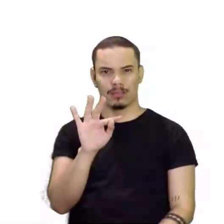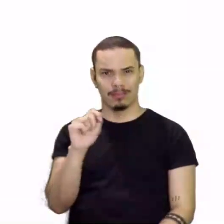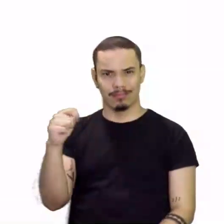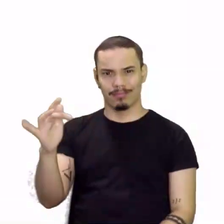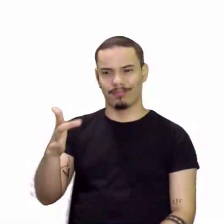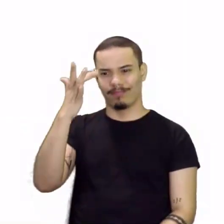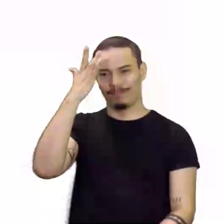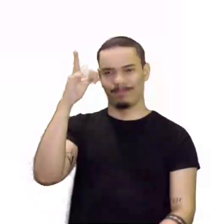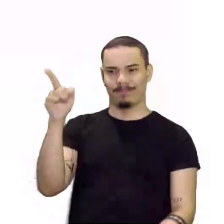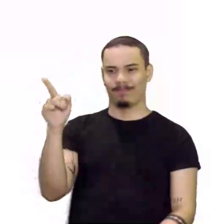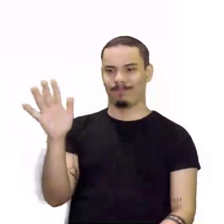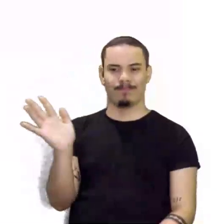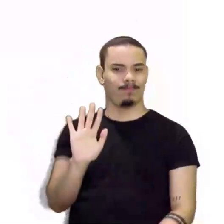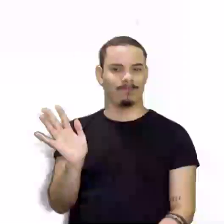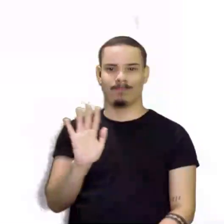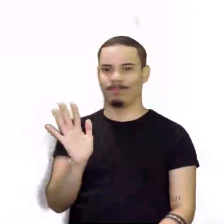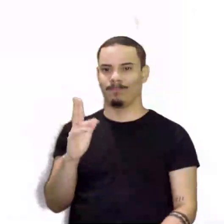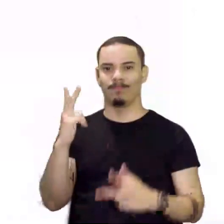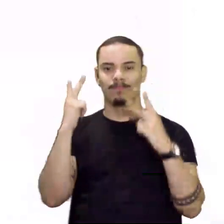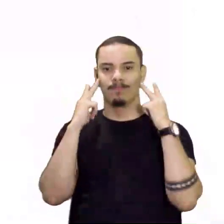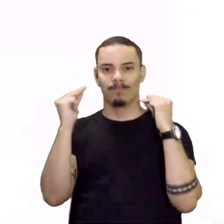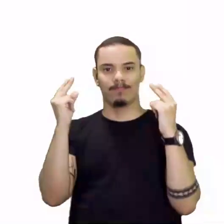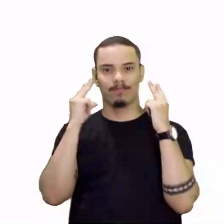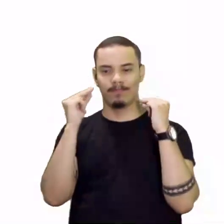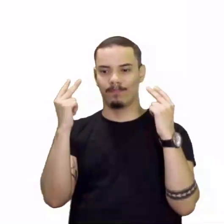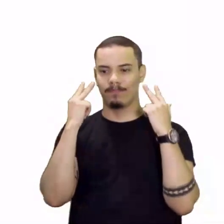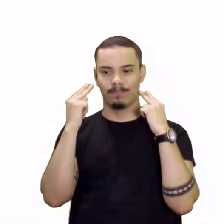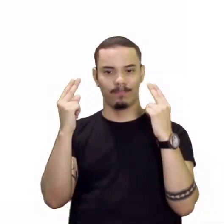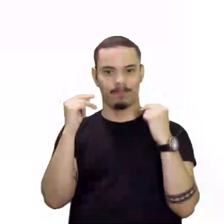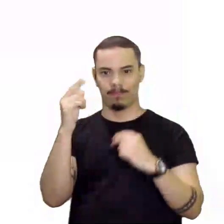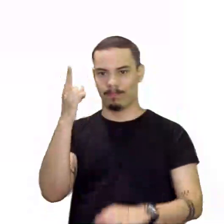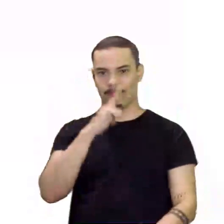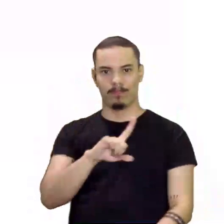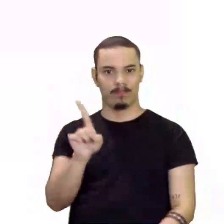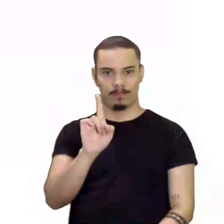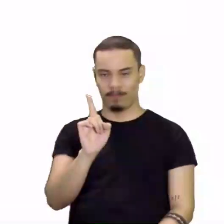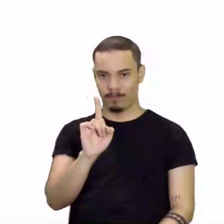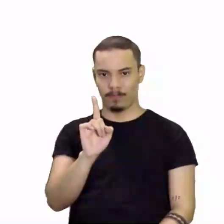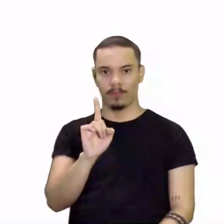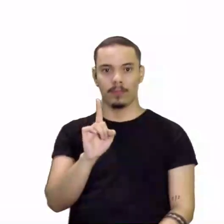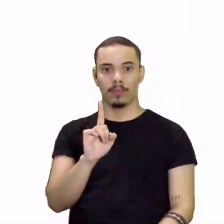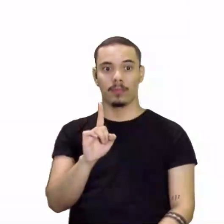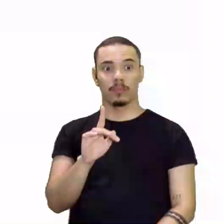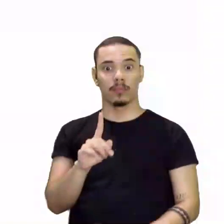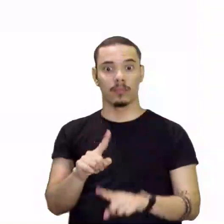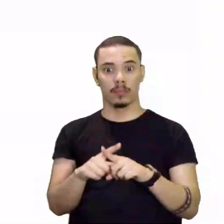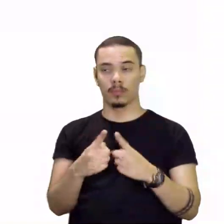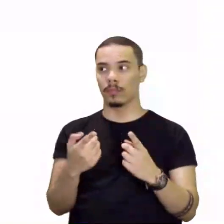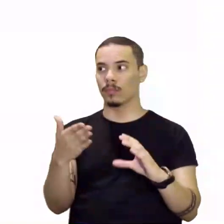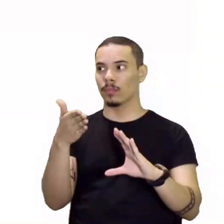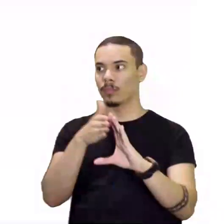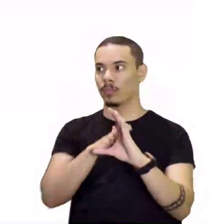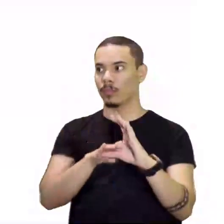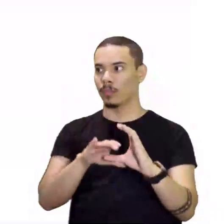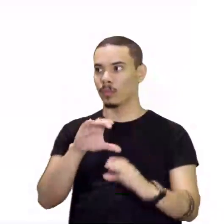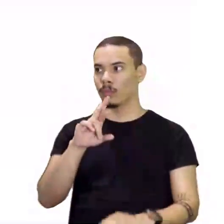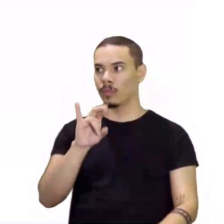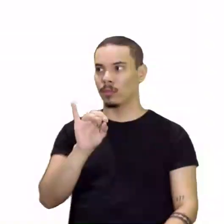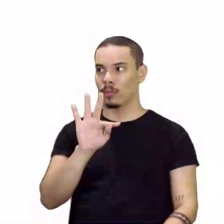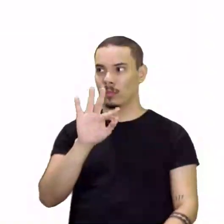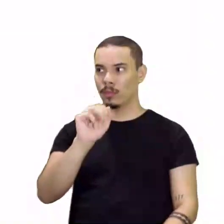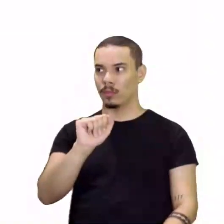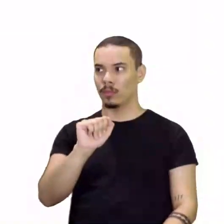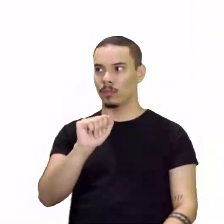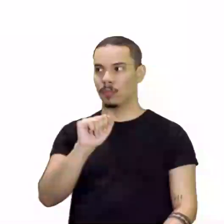isso? Não, tá? Pode ficar tranquilo, pode ficar tranquilo. Mas você observar que tem a crosta continental, que é onde